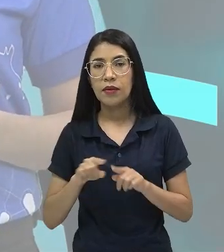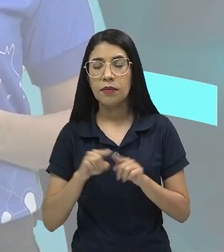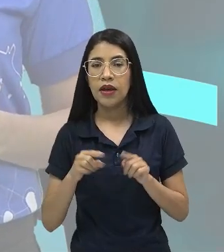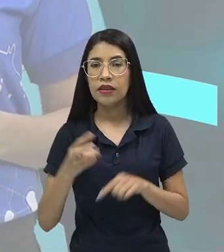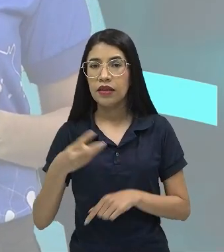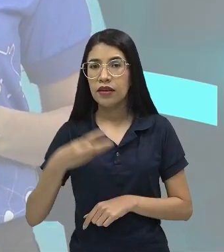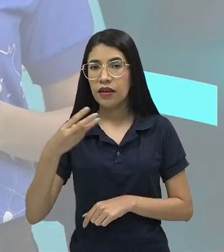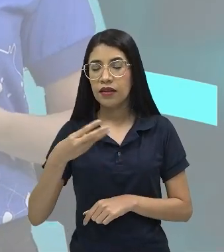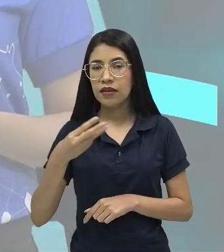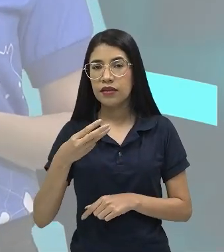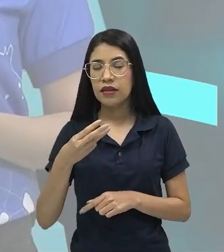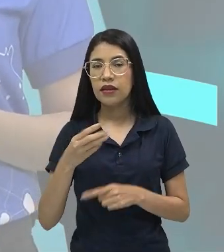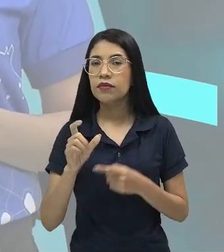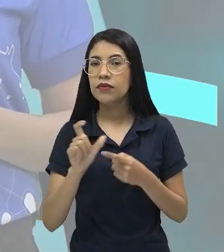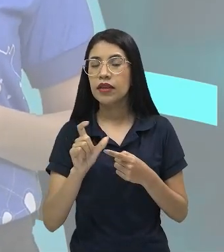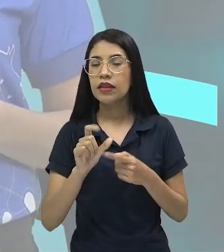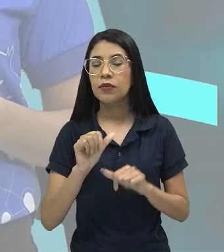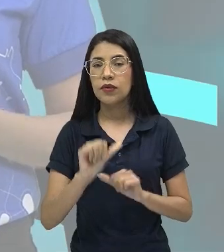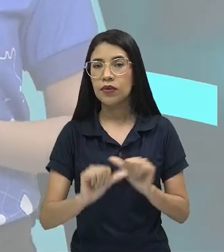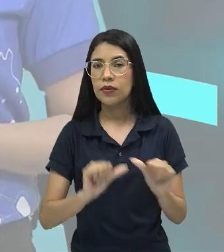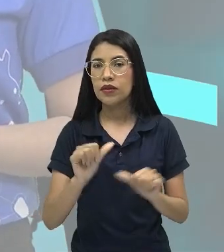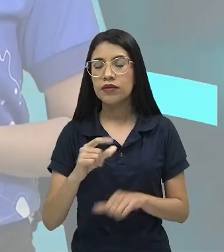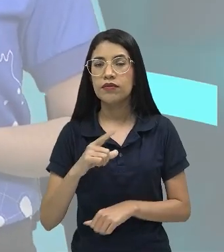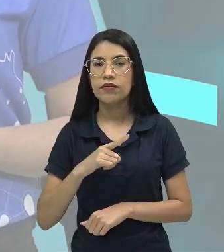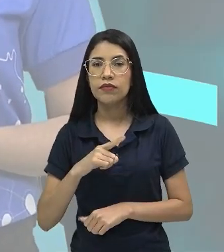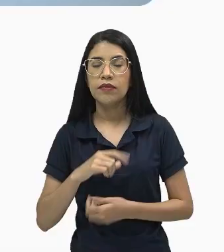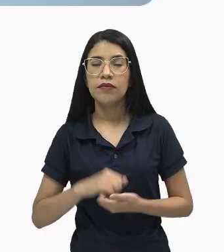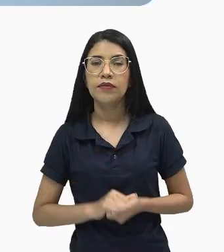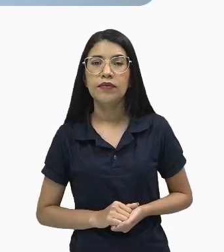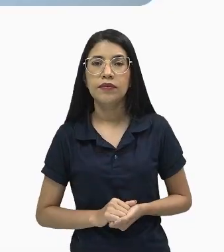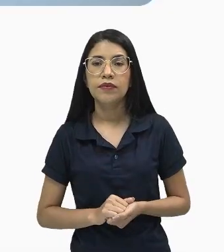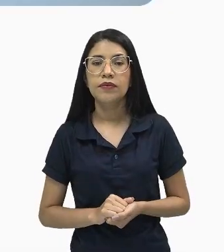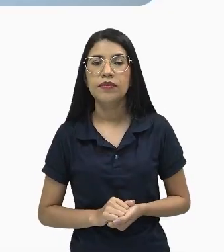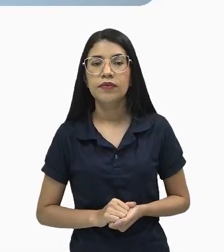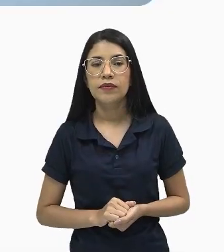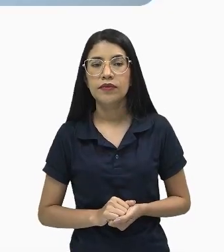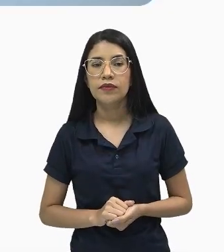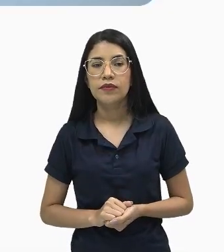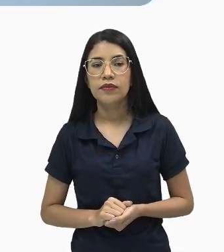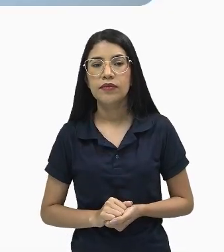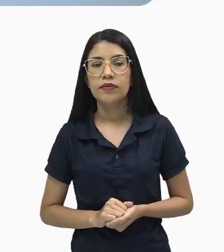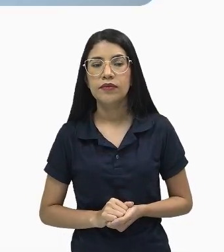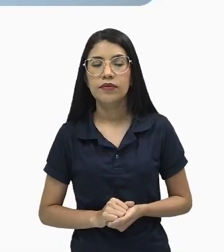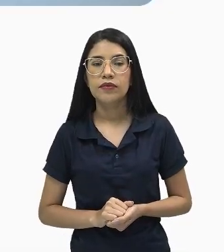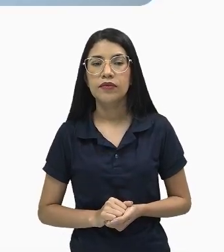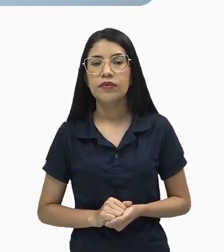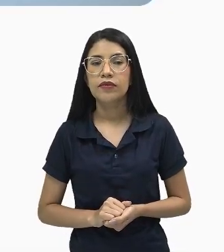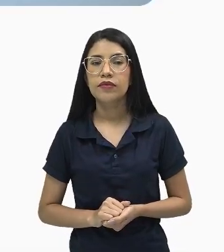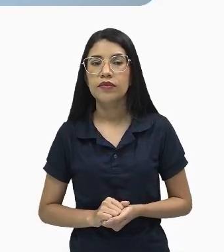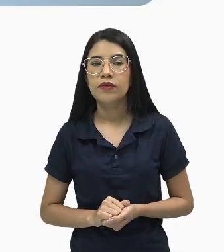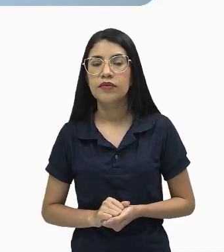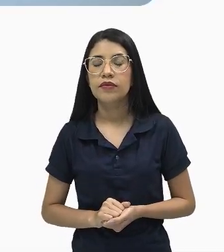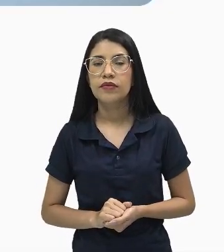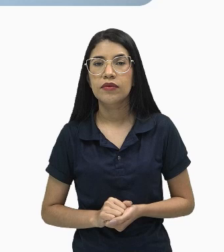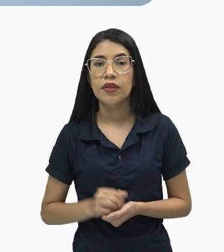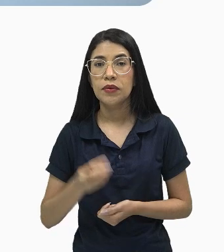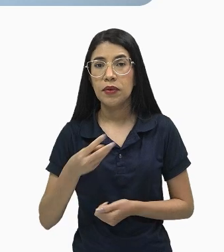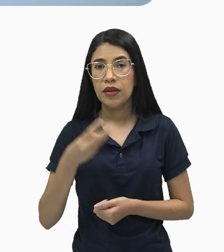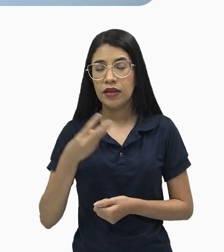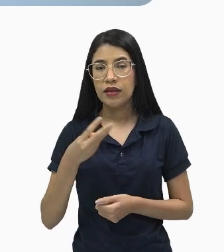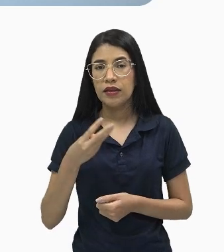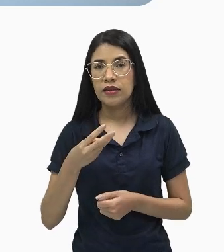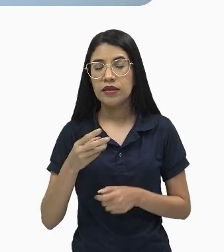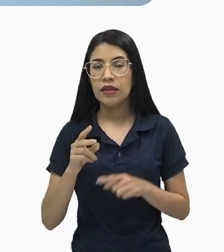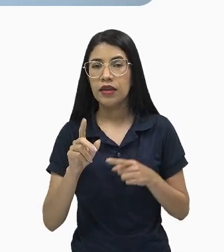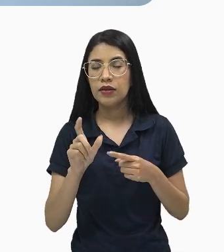nós temos algumas mudanças. É isso que a gente vai ver agora. Então, olha só. Na terceira pessoa, quais